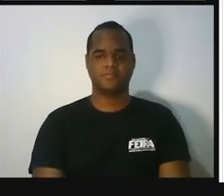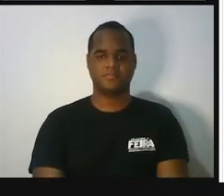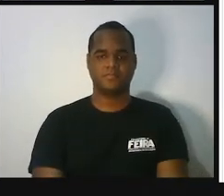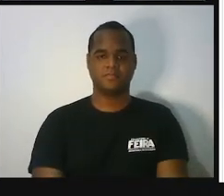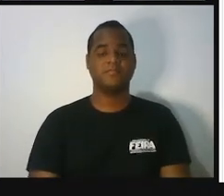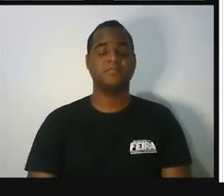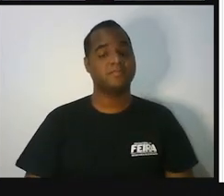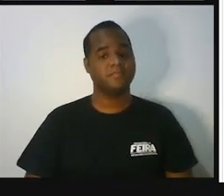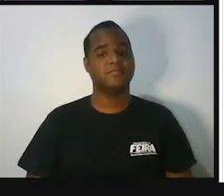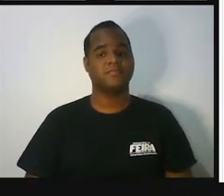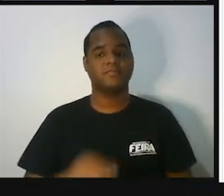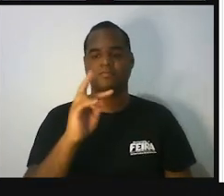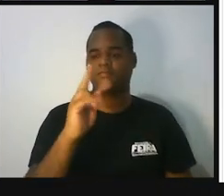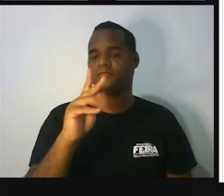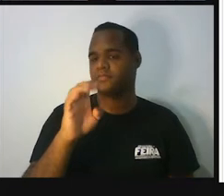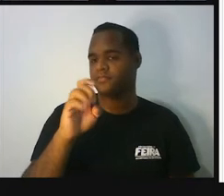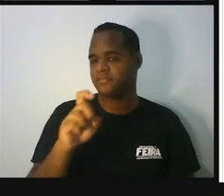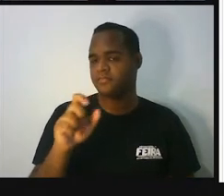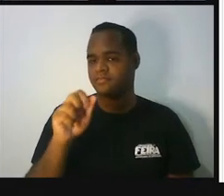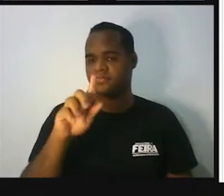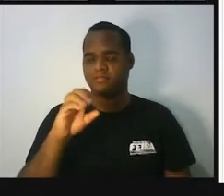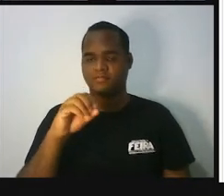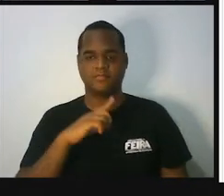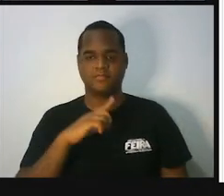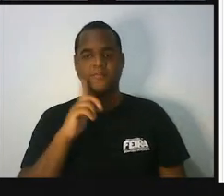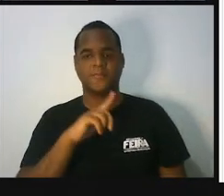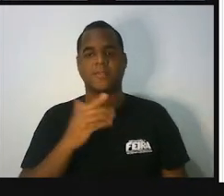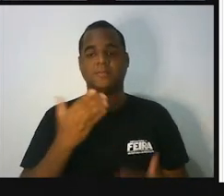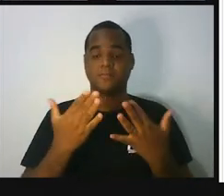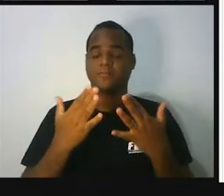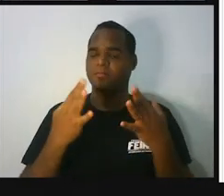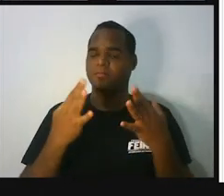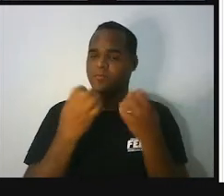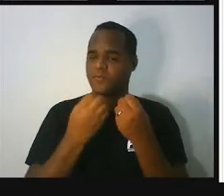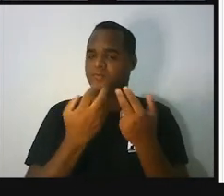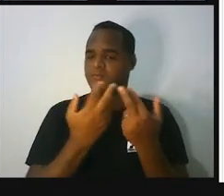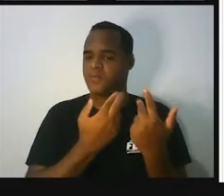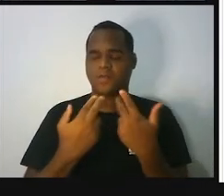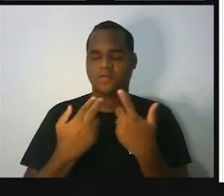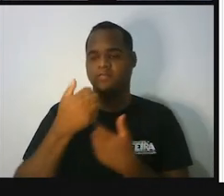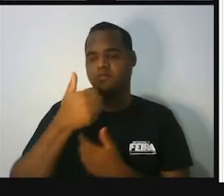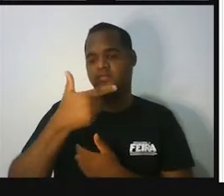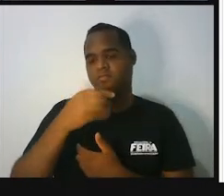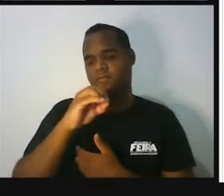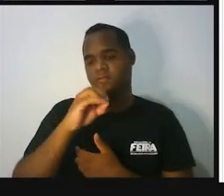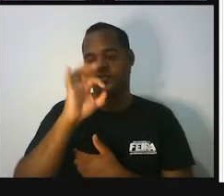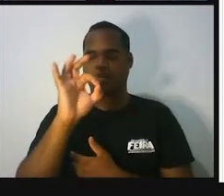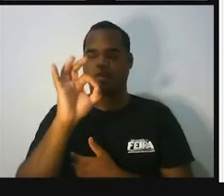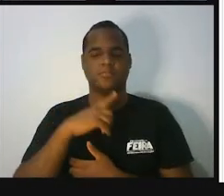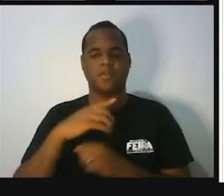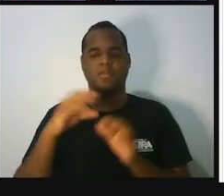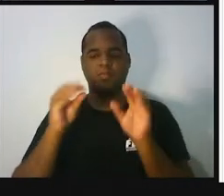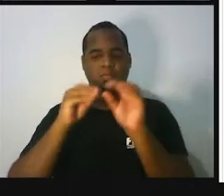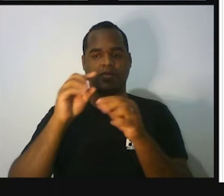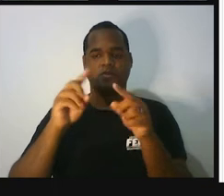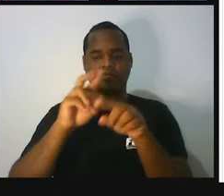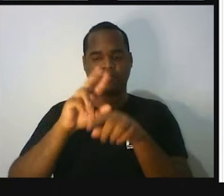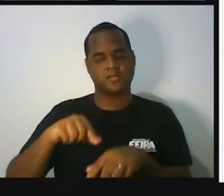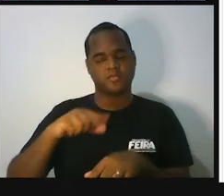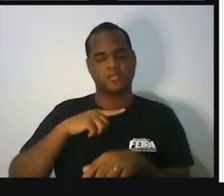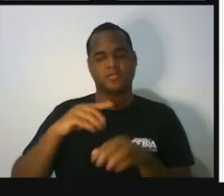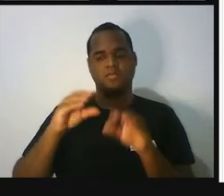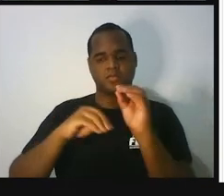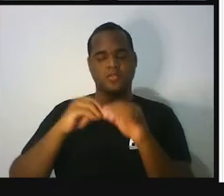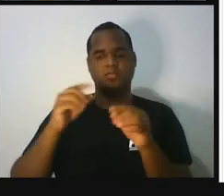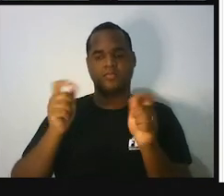Para esse hexágono ser regular, todos os outros vai ter que dar 120 graus. E eu vou colocar todos logo de uma vez.